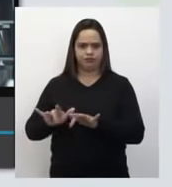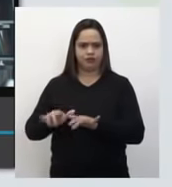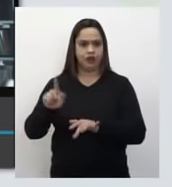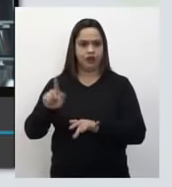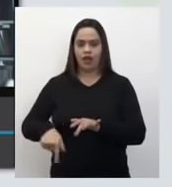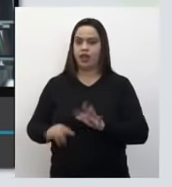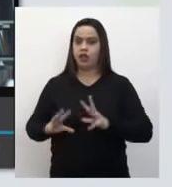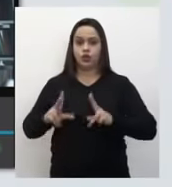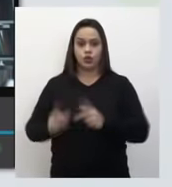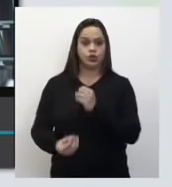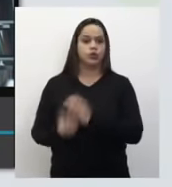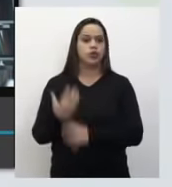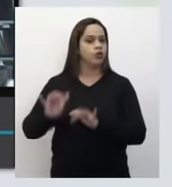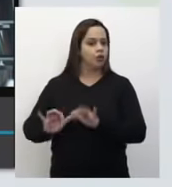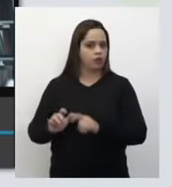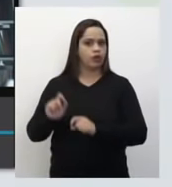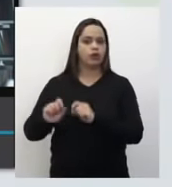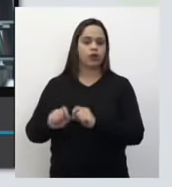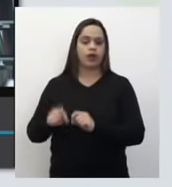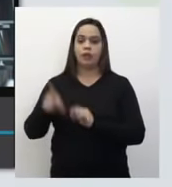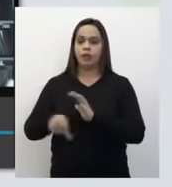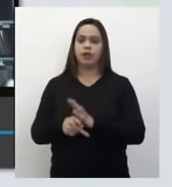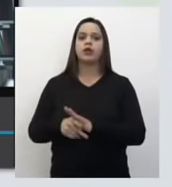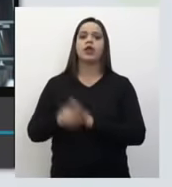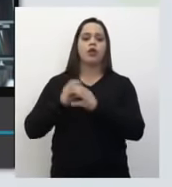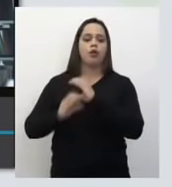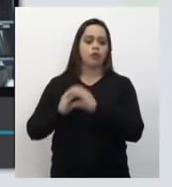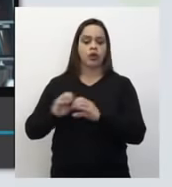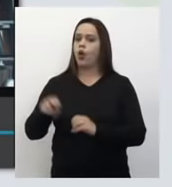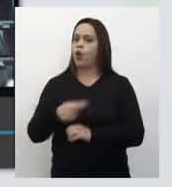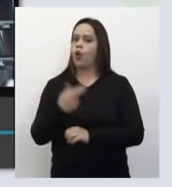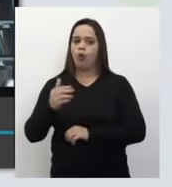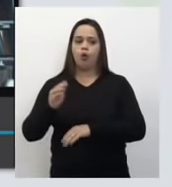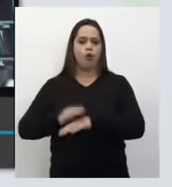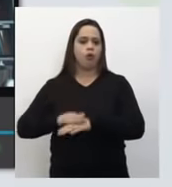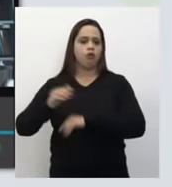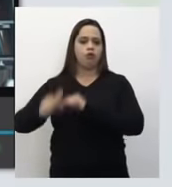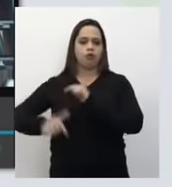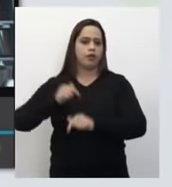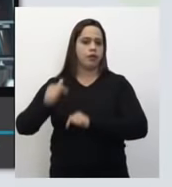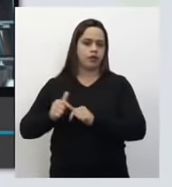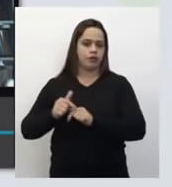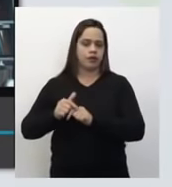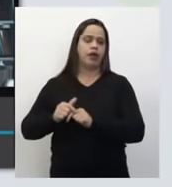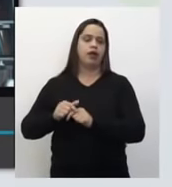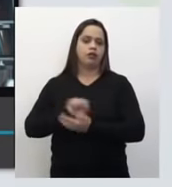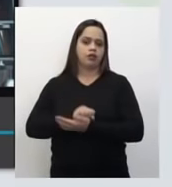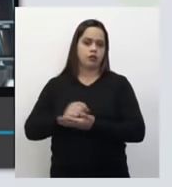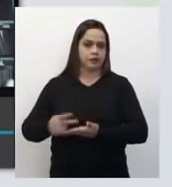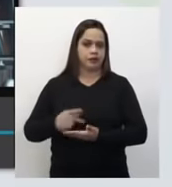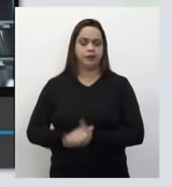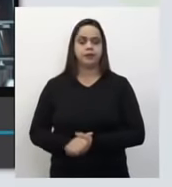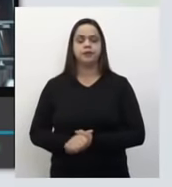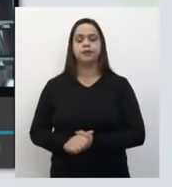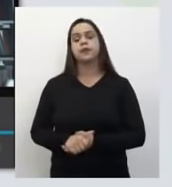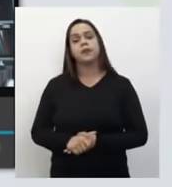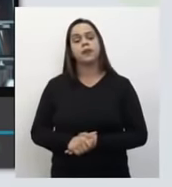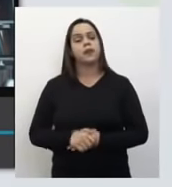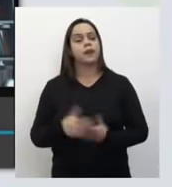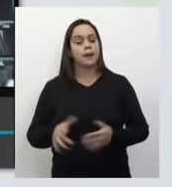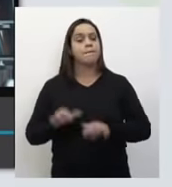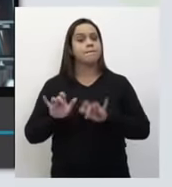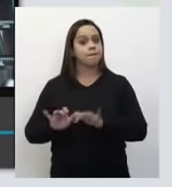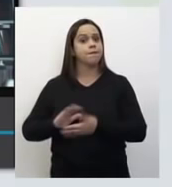um computador, cuja função é telecomunicação ou serviços que rodam ali naqueles aplicativos, né? Bom, computador